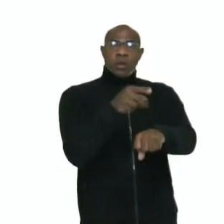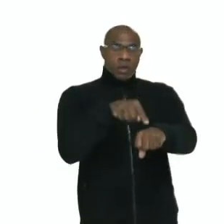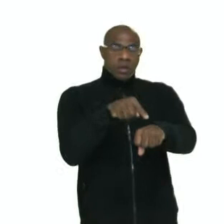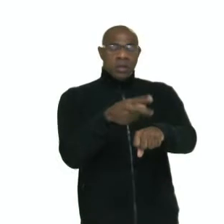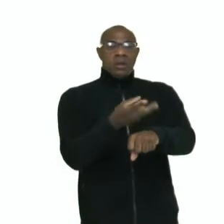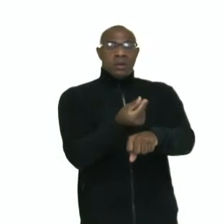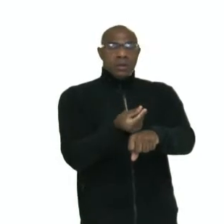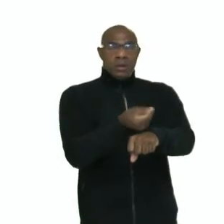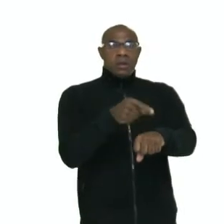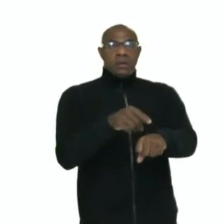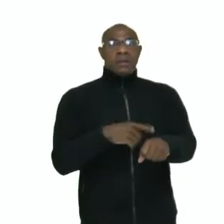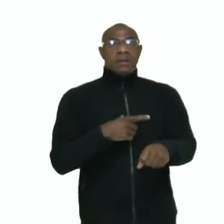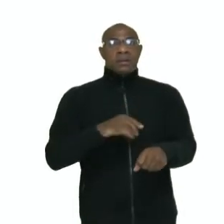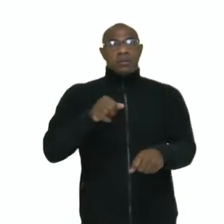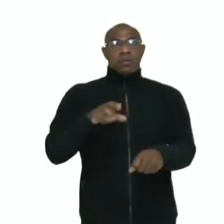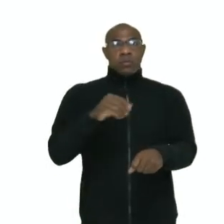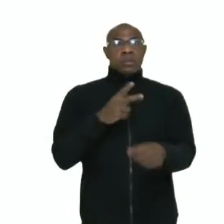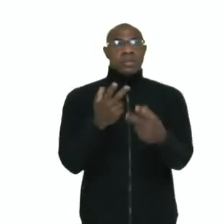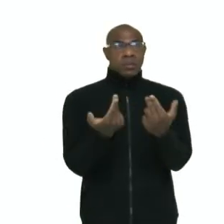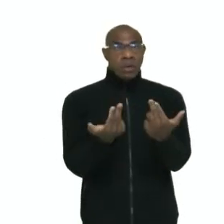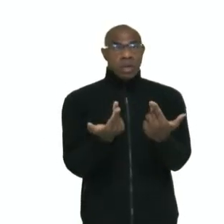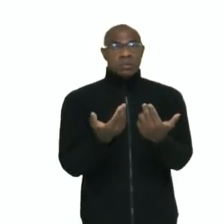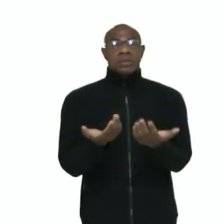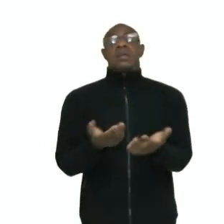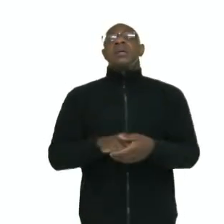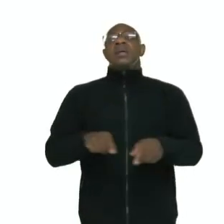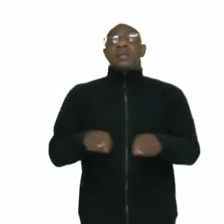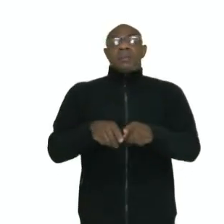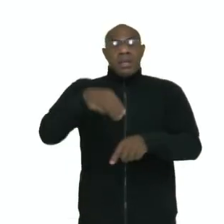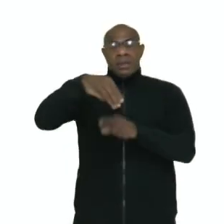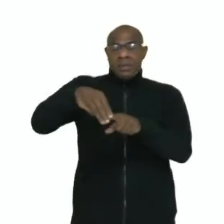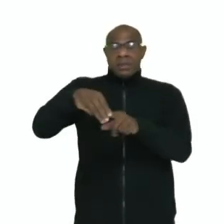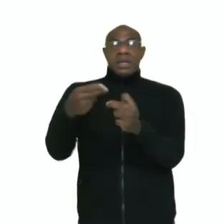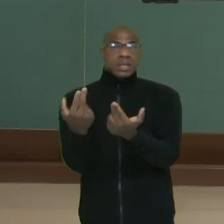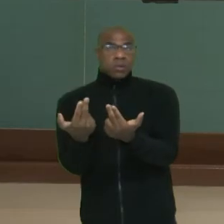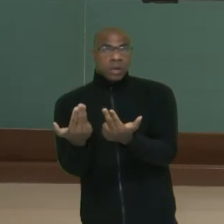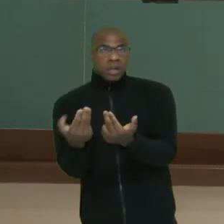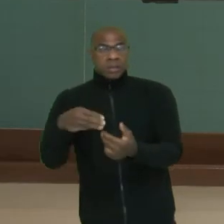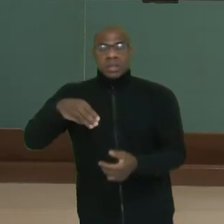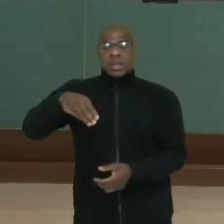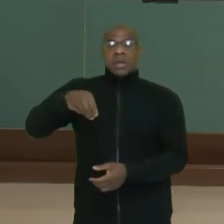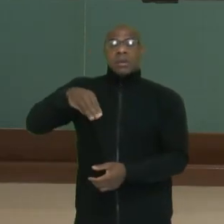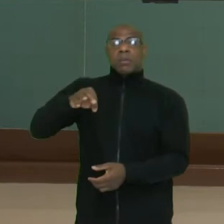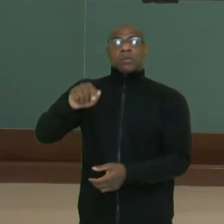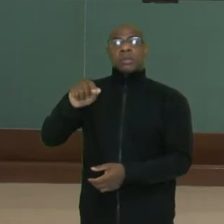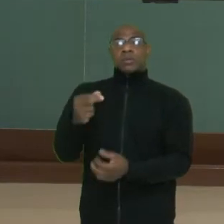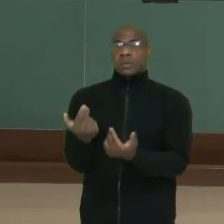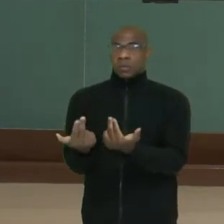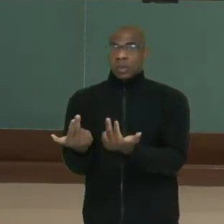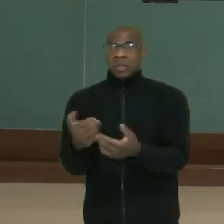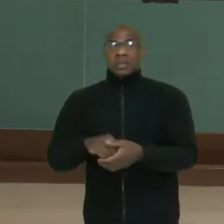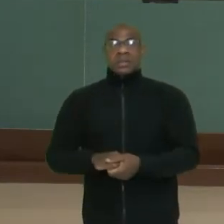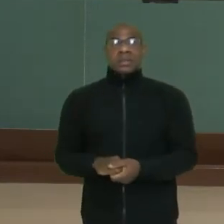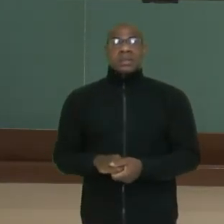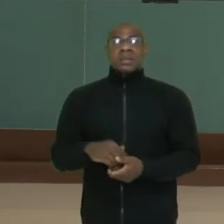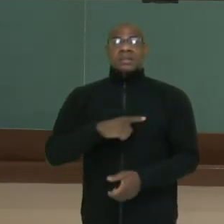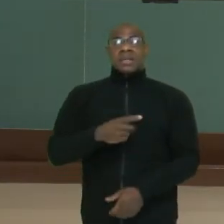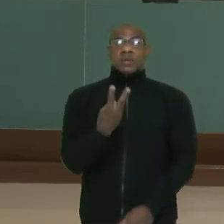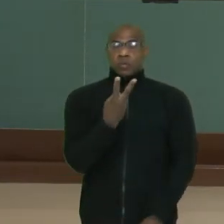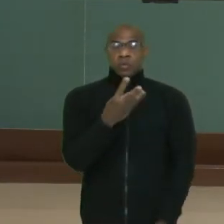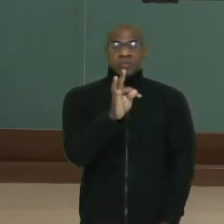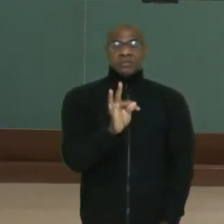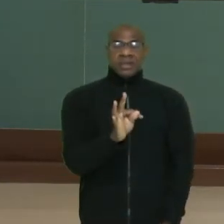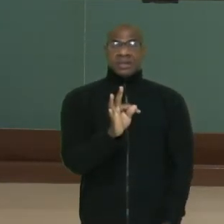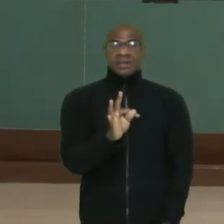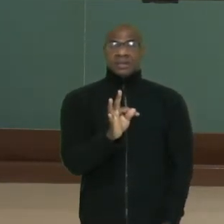juros iguais, em montantes iguais, em tempos iguais. Então tem que bater tudo, ok? Se eu tenho duas taxas de